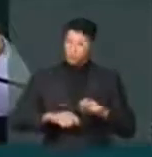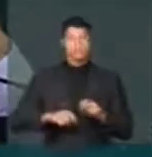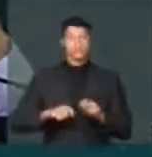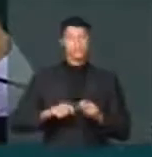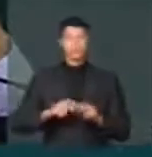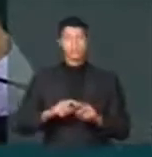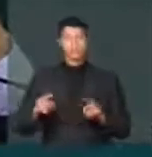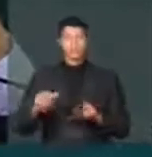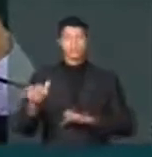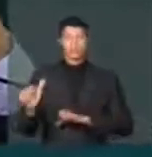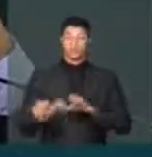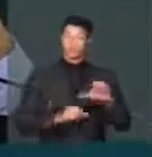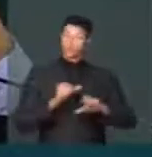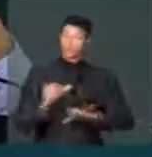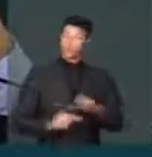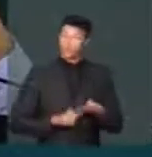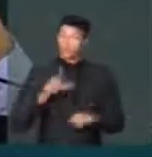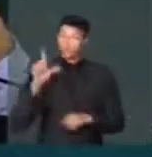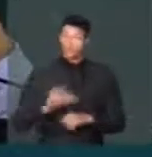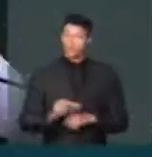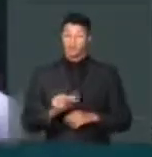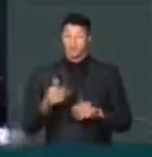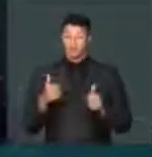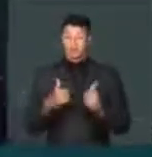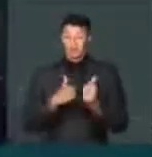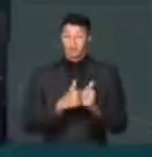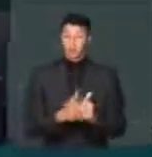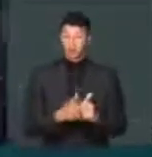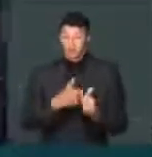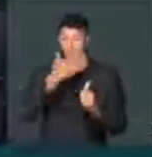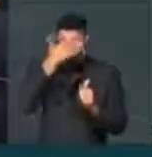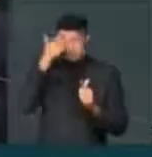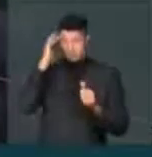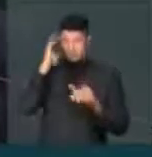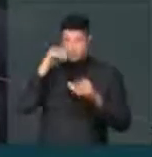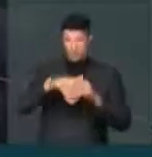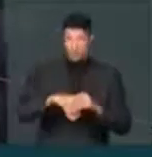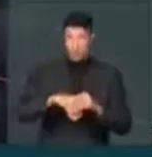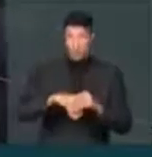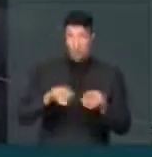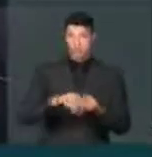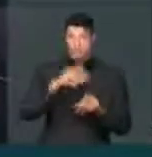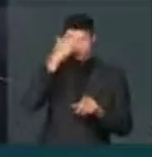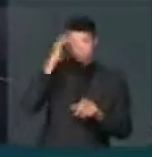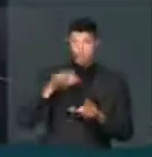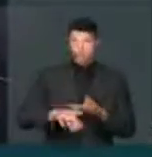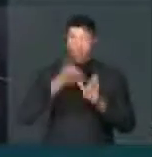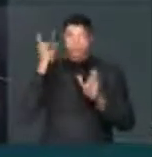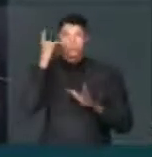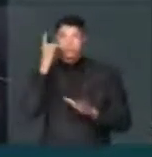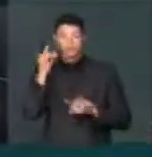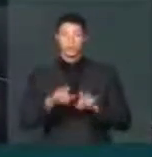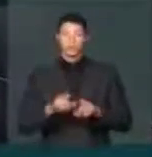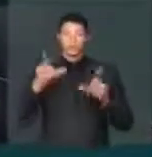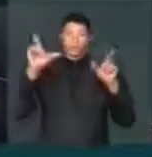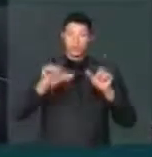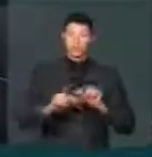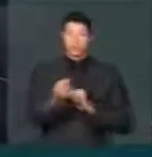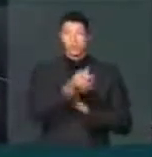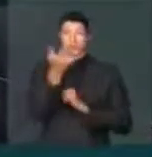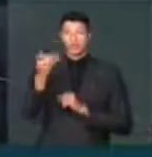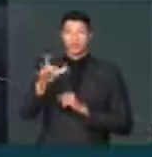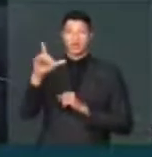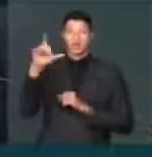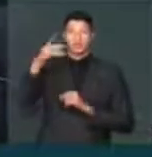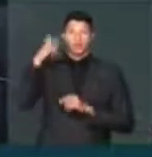lá, tornar as campanhas mais baratas, aproximar o eleitor do eleito e reduzir a quantidade de